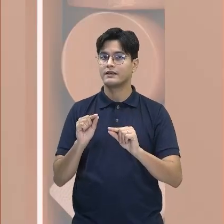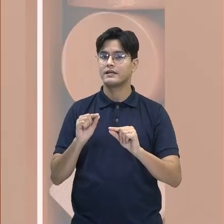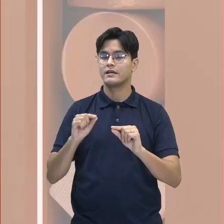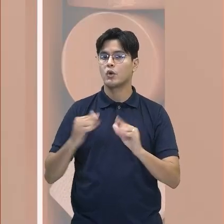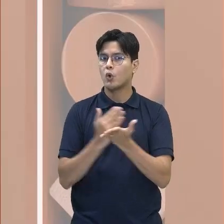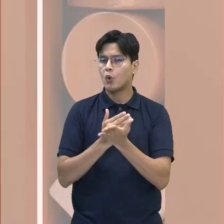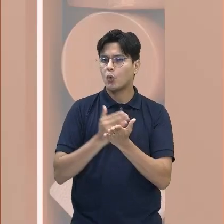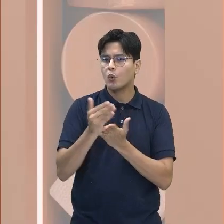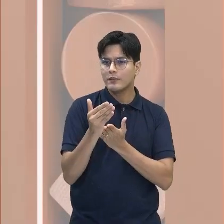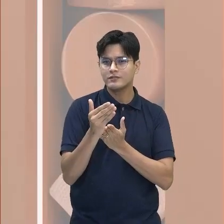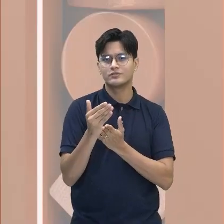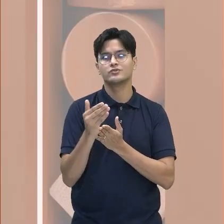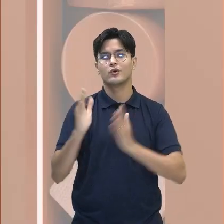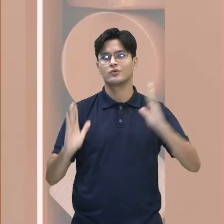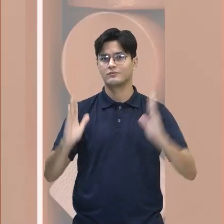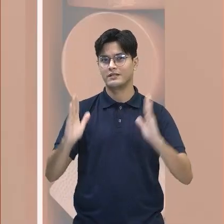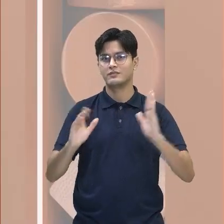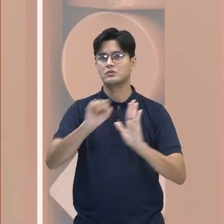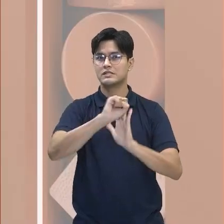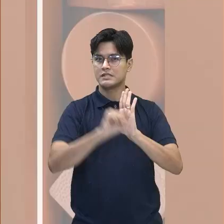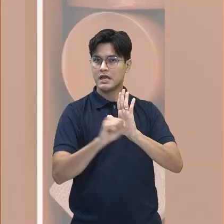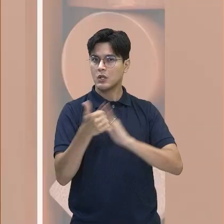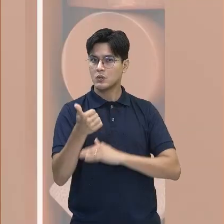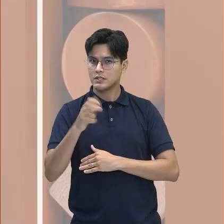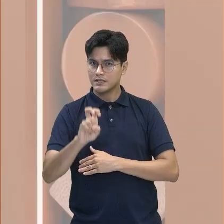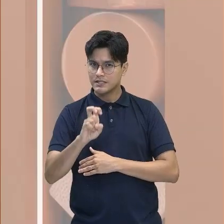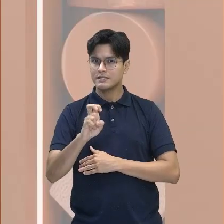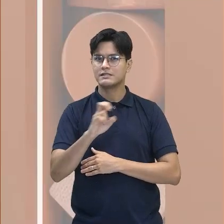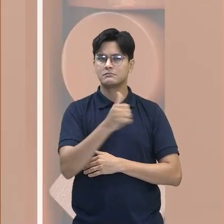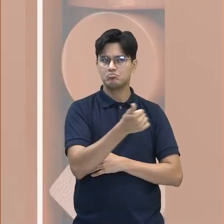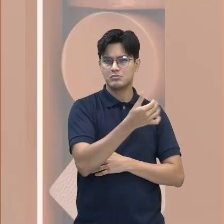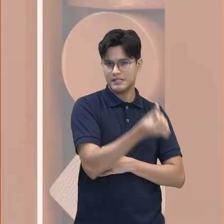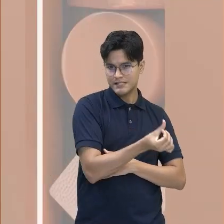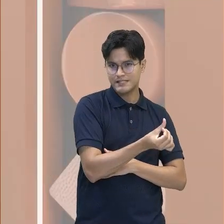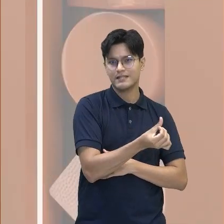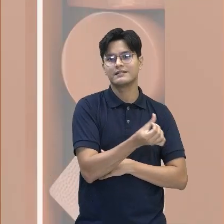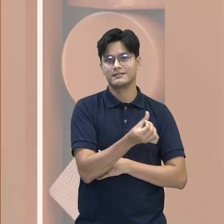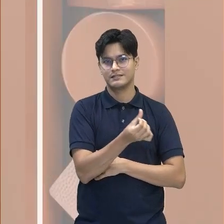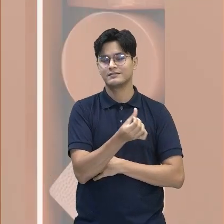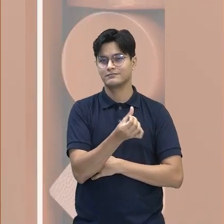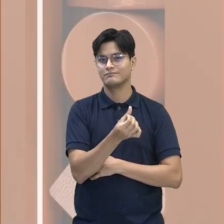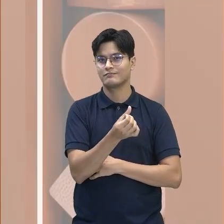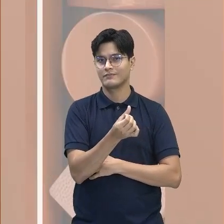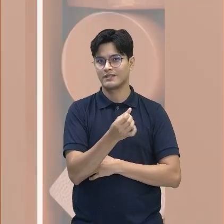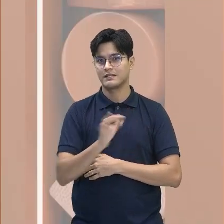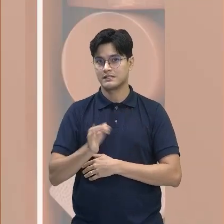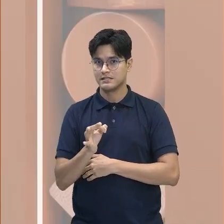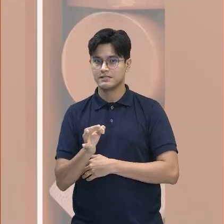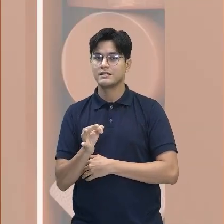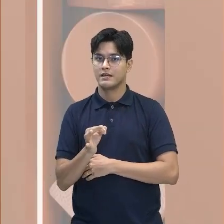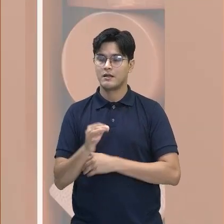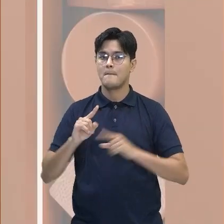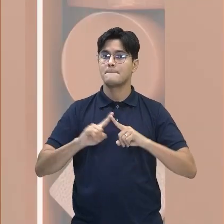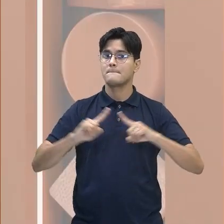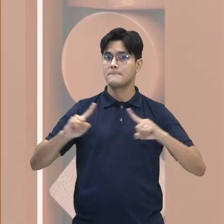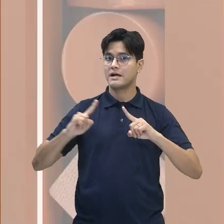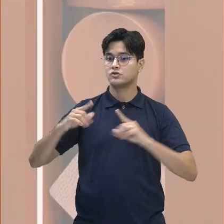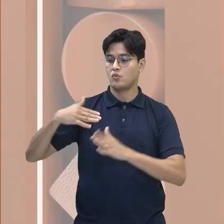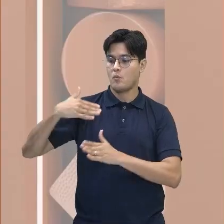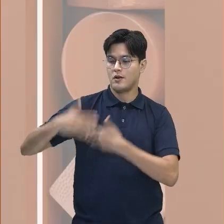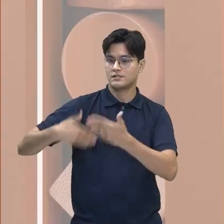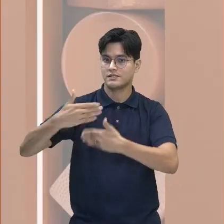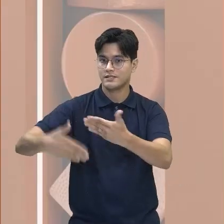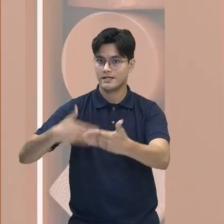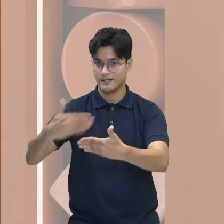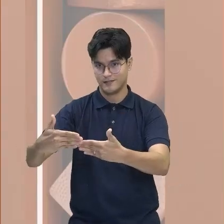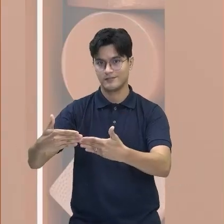foi o comecinho do processo de globalização. Mas como o próprio nome já diz, né, processo de globalização, a globalização